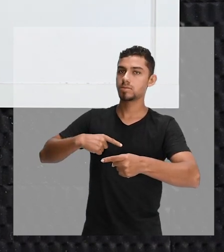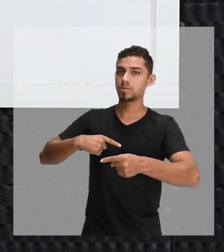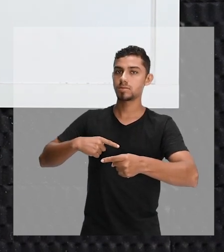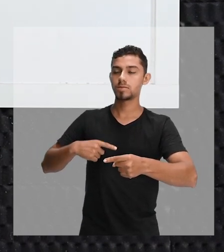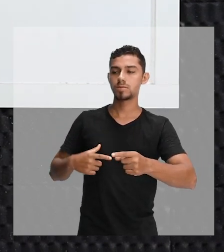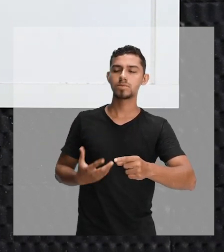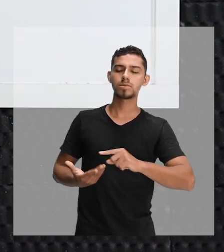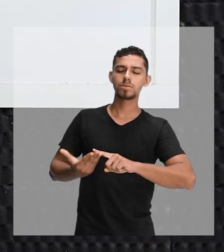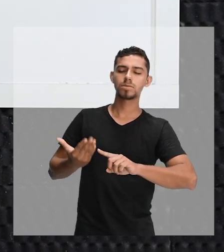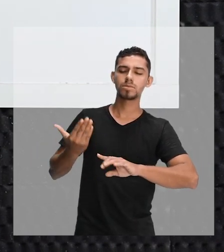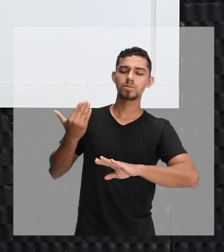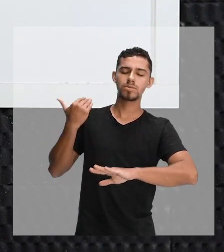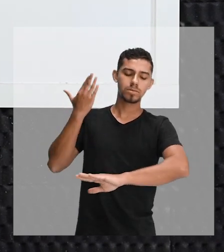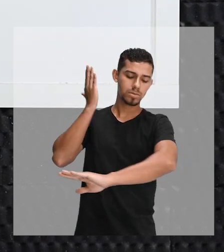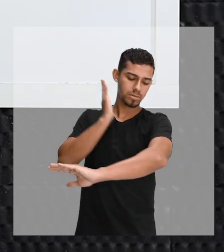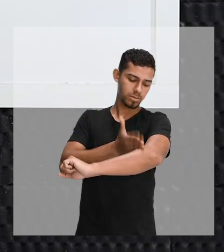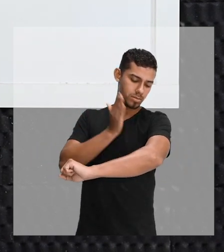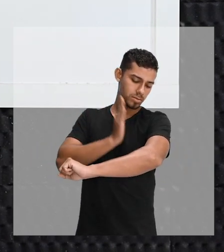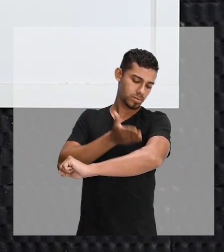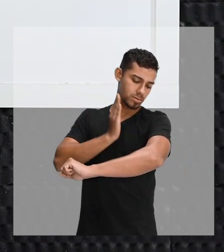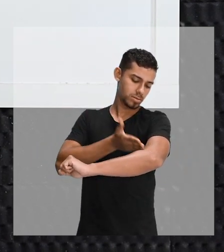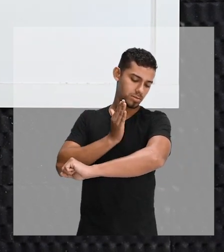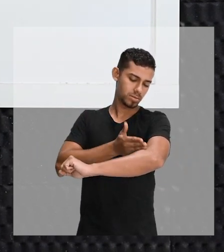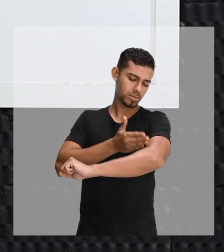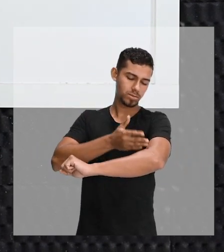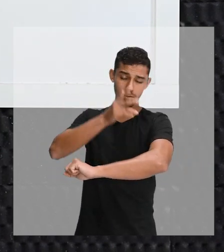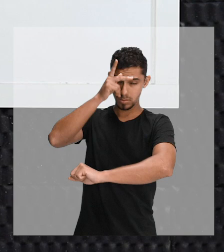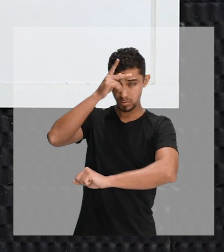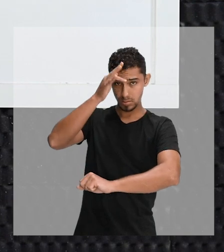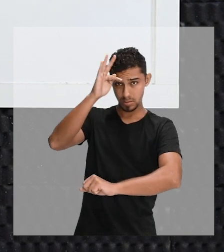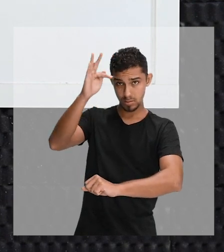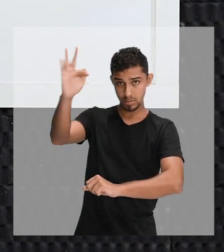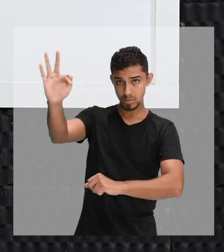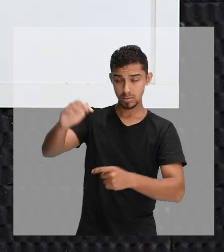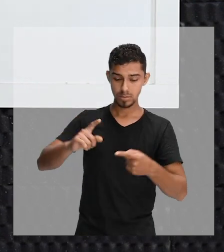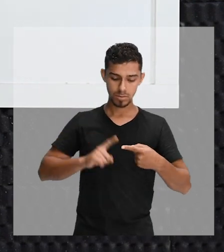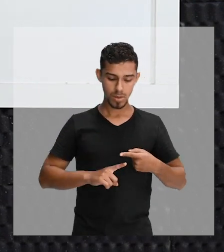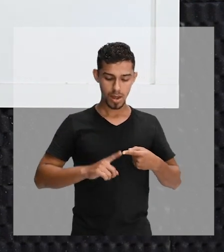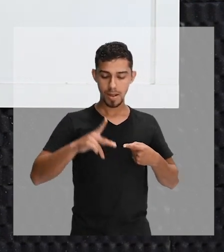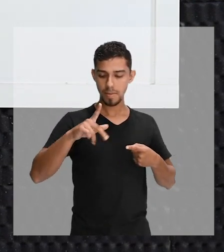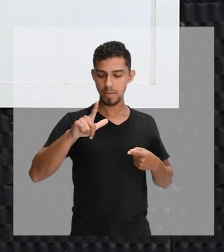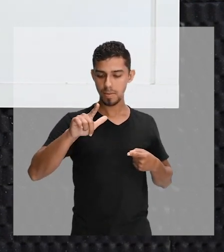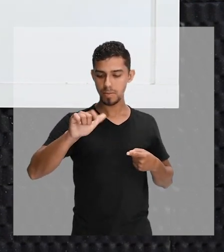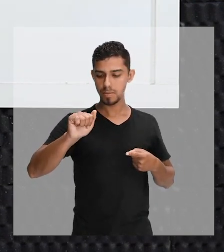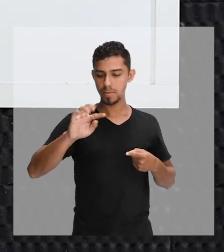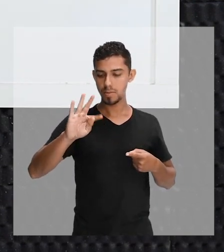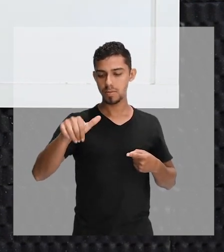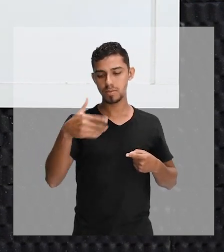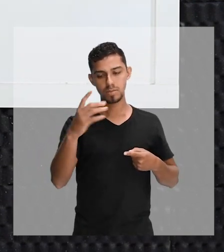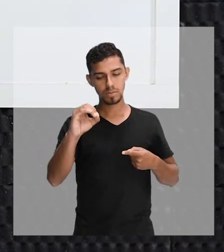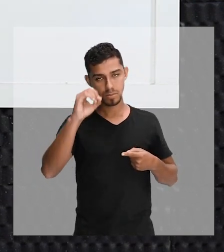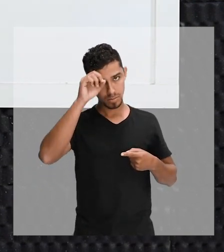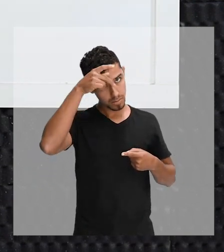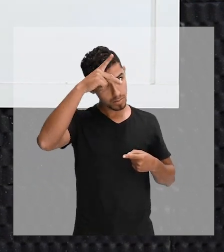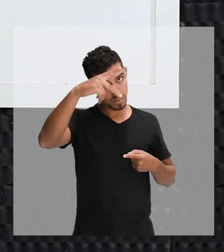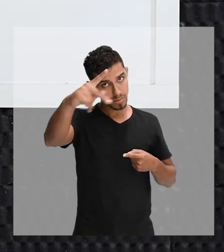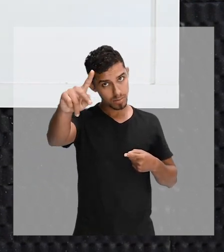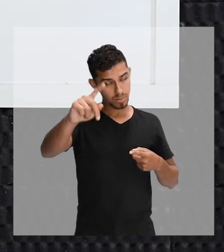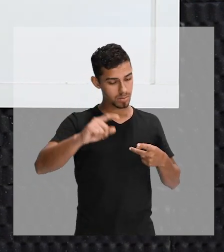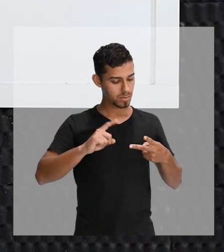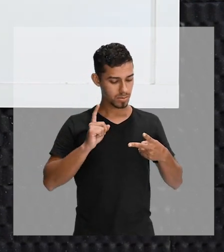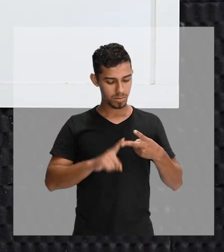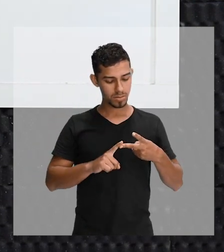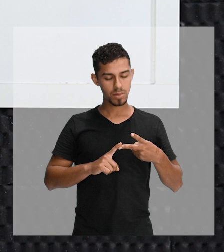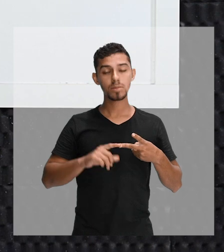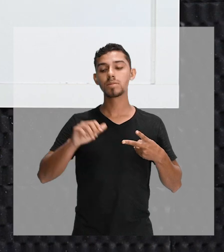na antiguidade, guiada ali pelos grandes filósofos Platão e Aristóteles. Olha aqui, ó. Na antiguidade,